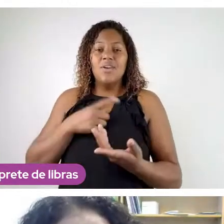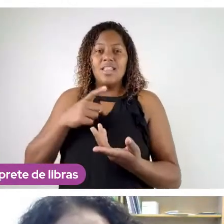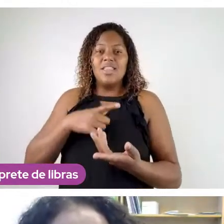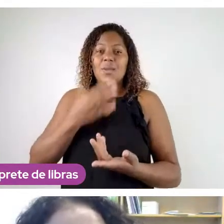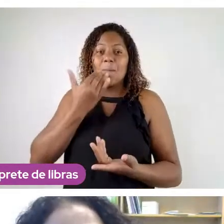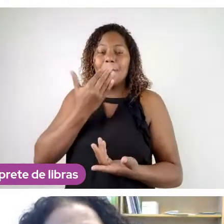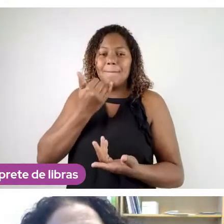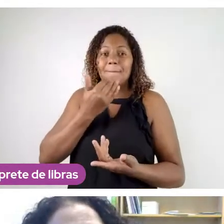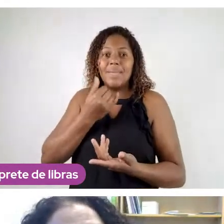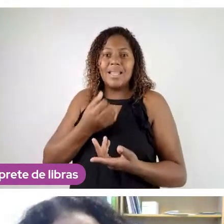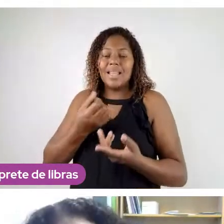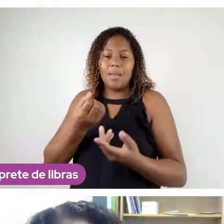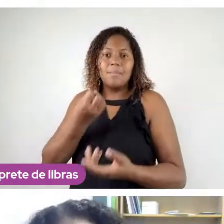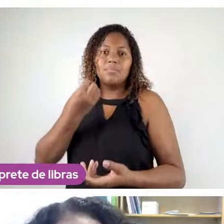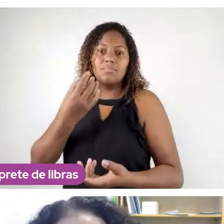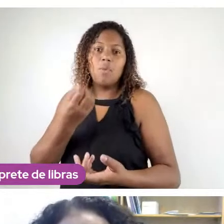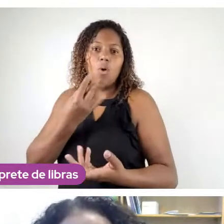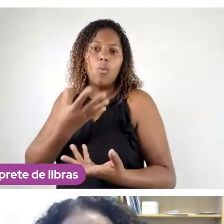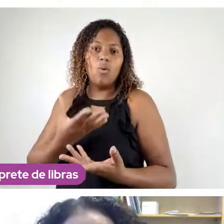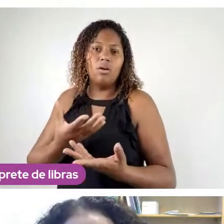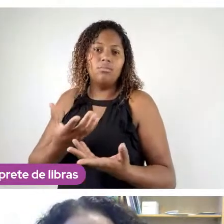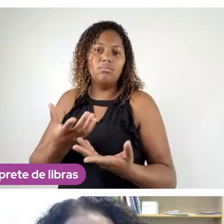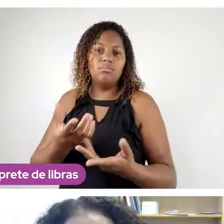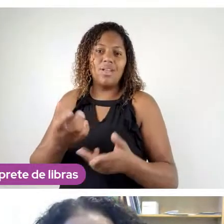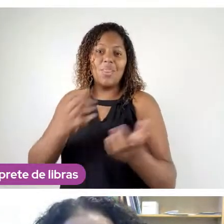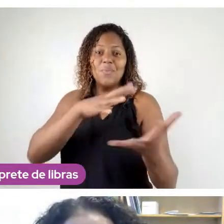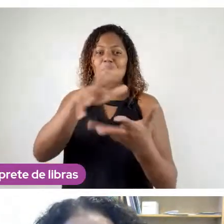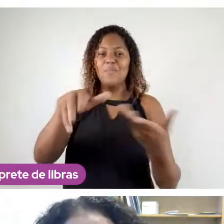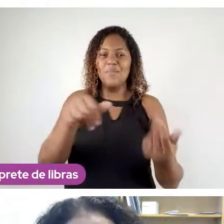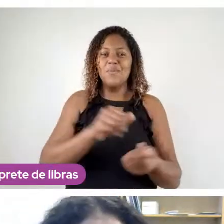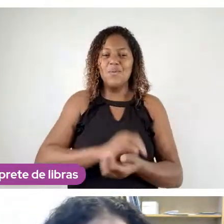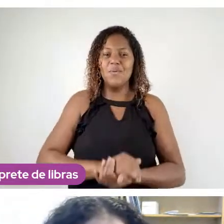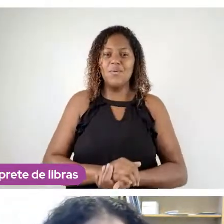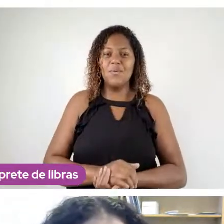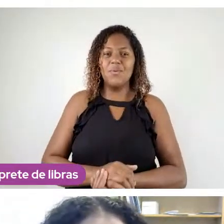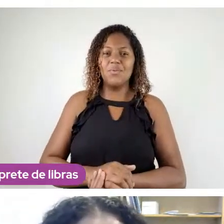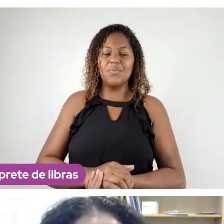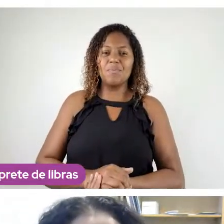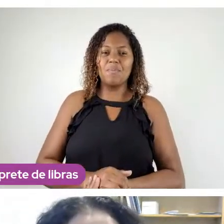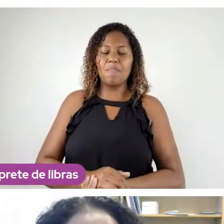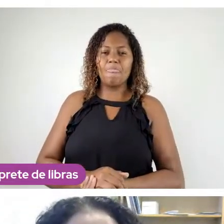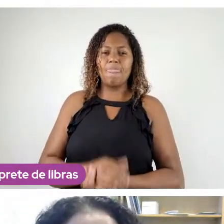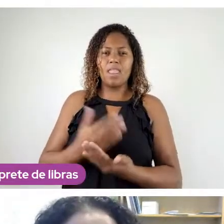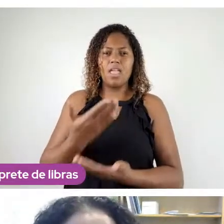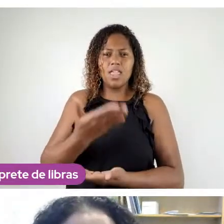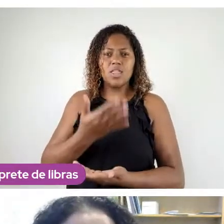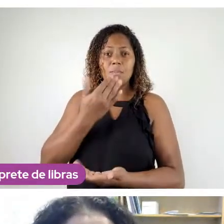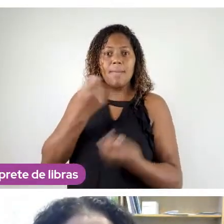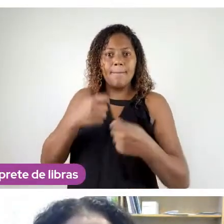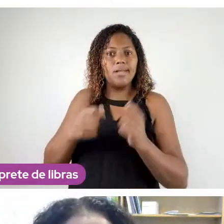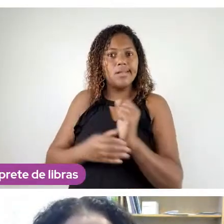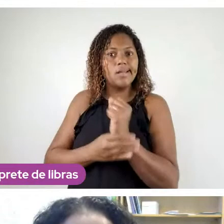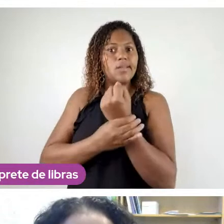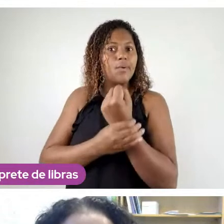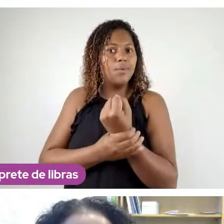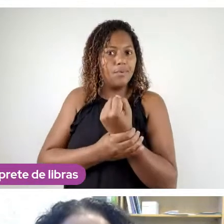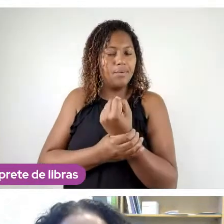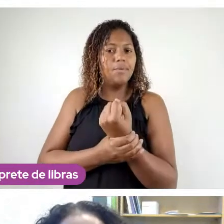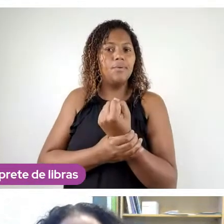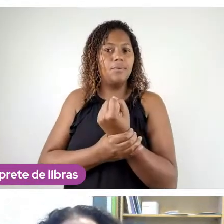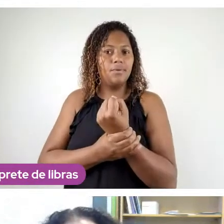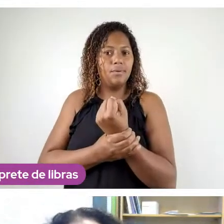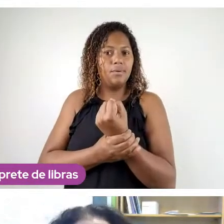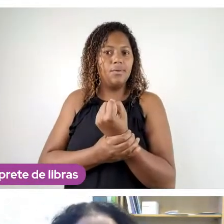suficiente no planeta. E essa comida precisa ser segura, né?